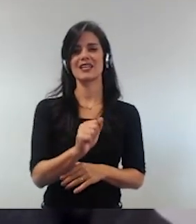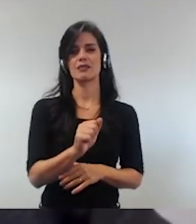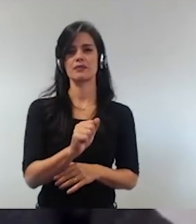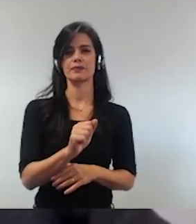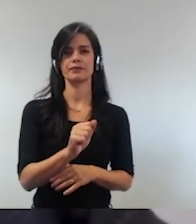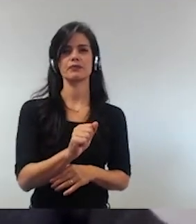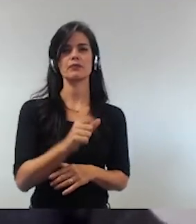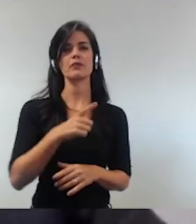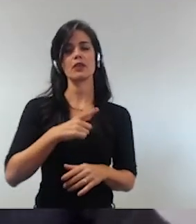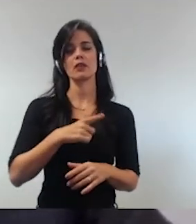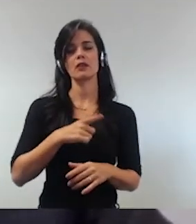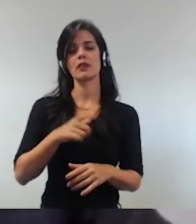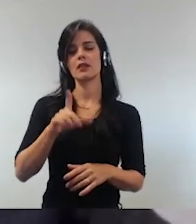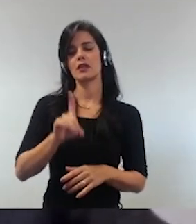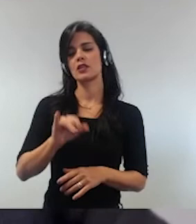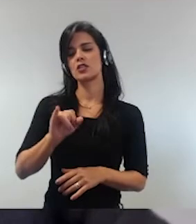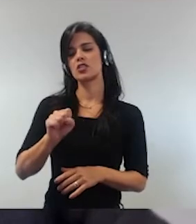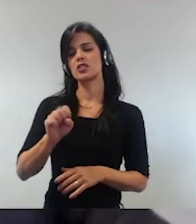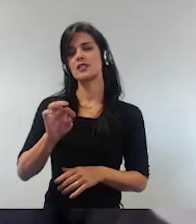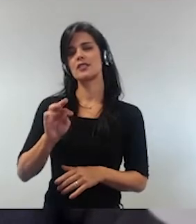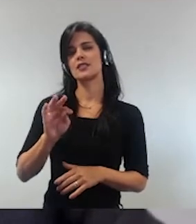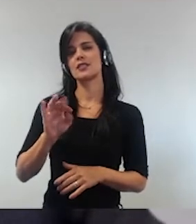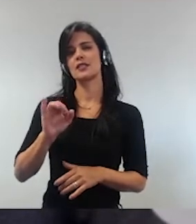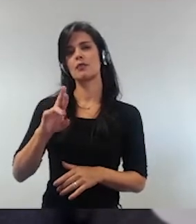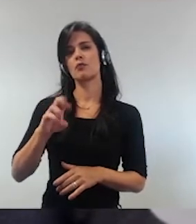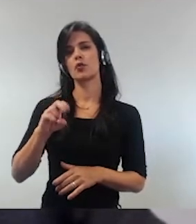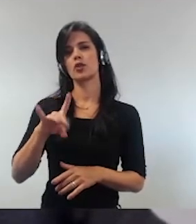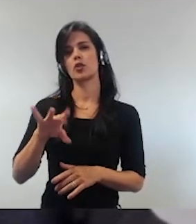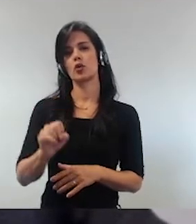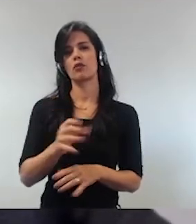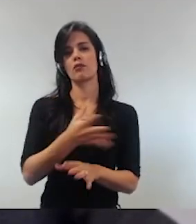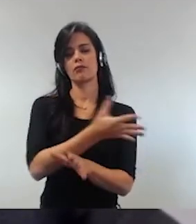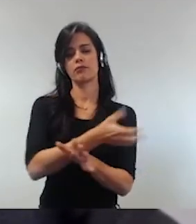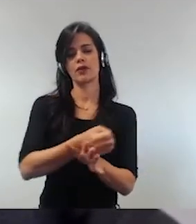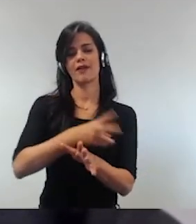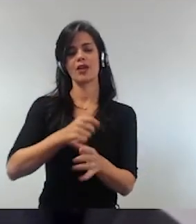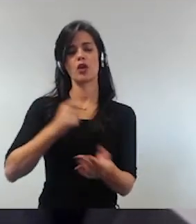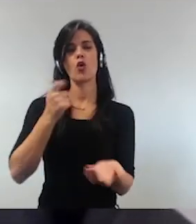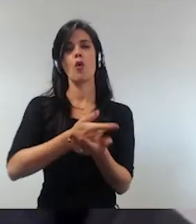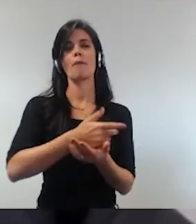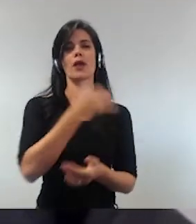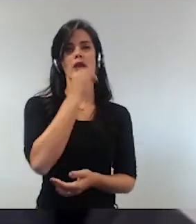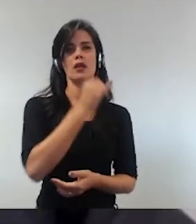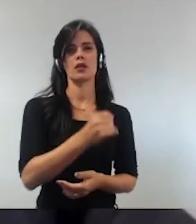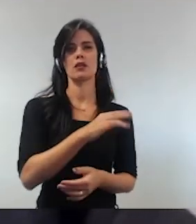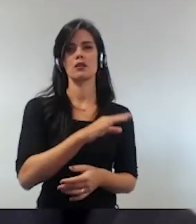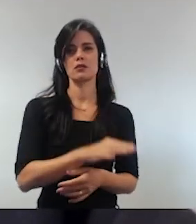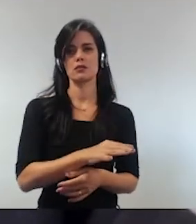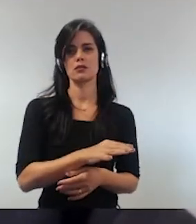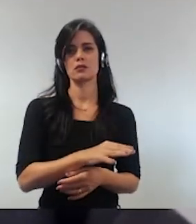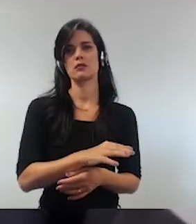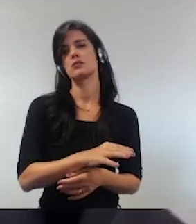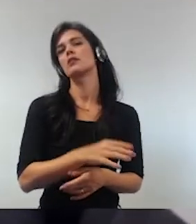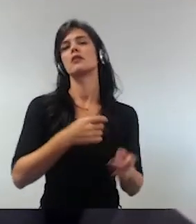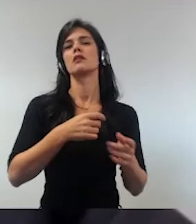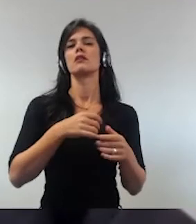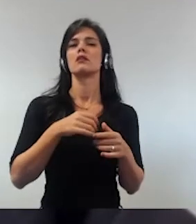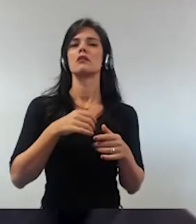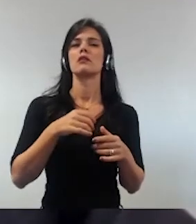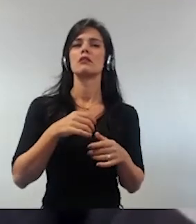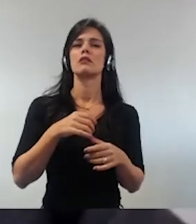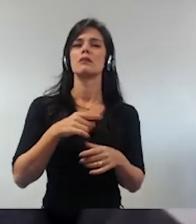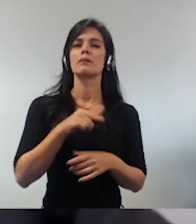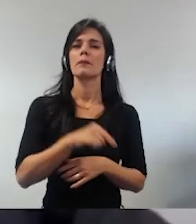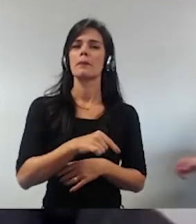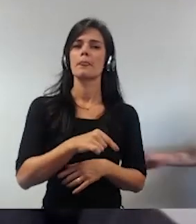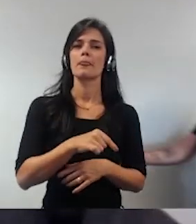o distribuidor, ele vai comprar essa energia do gerador, do Mercado Livre. Geralmente o gerador não compra do Mercado Livre, ele compra do regulado. É o